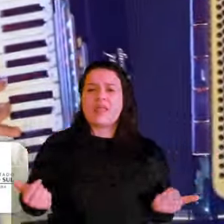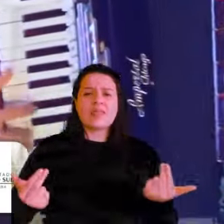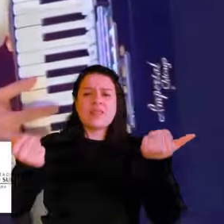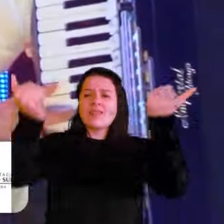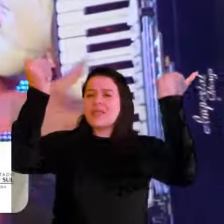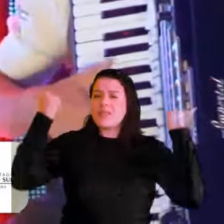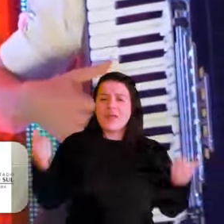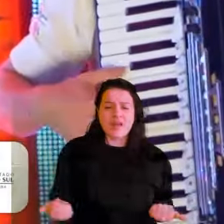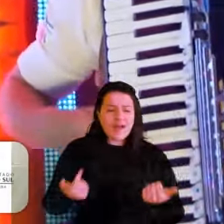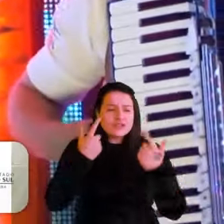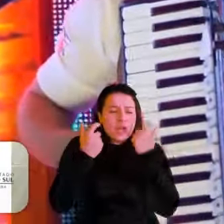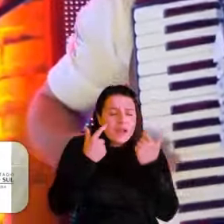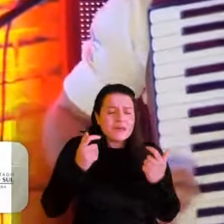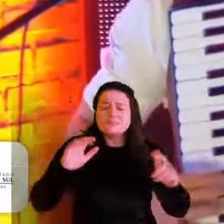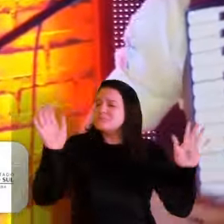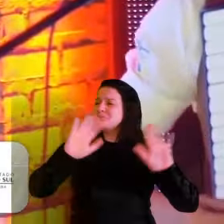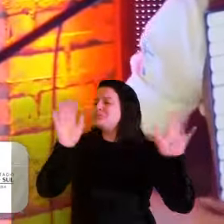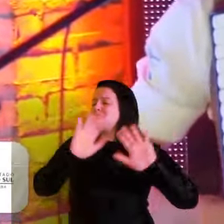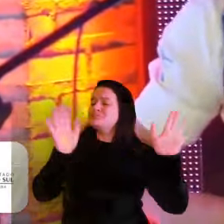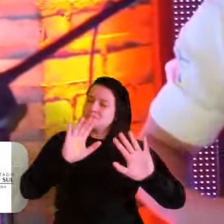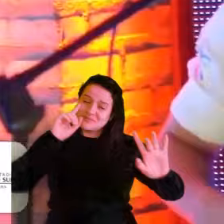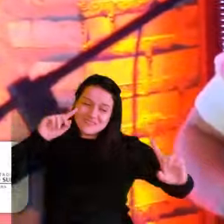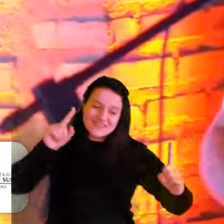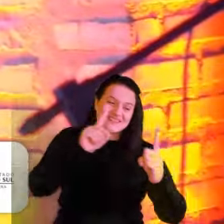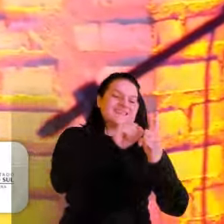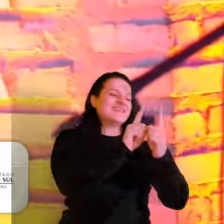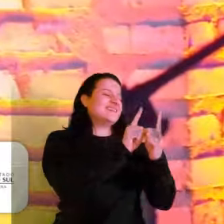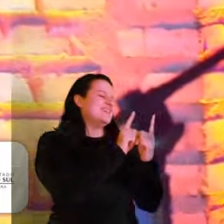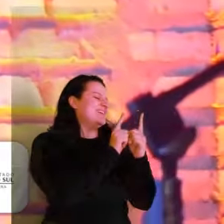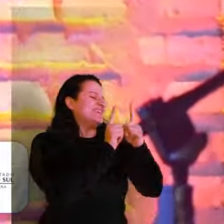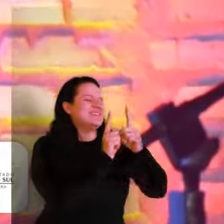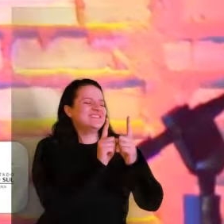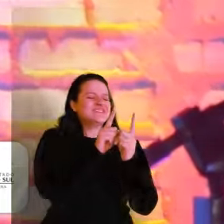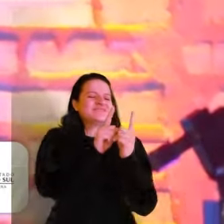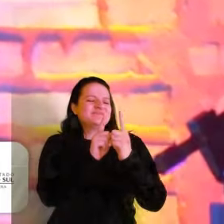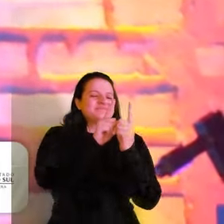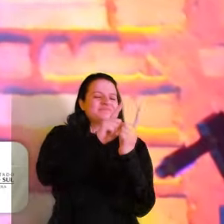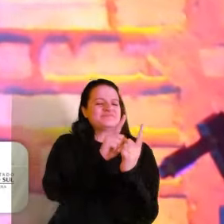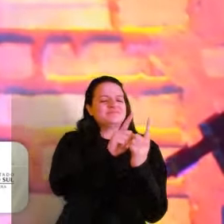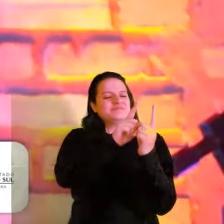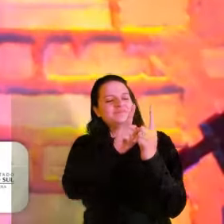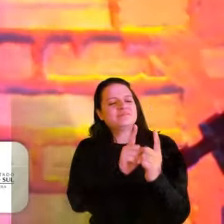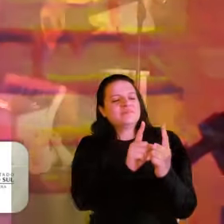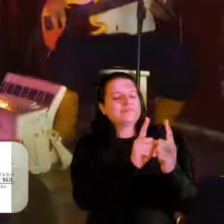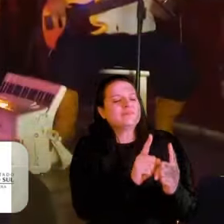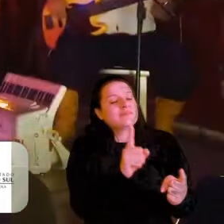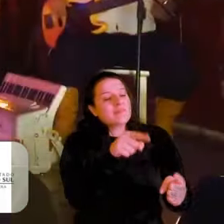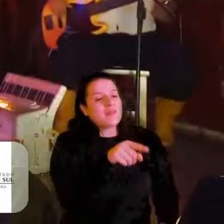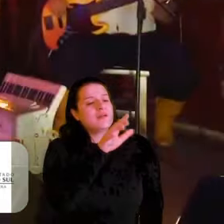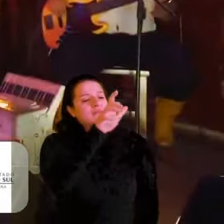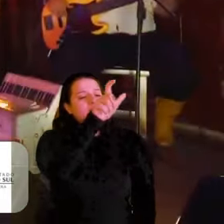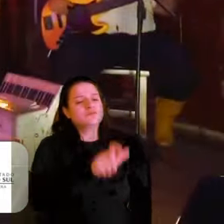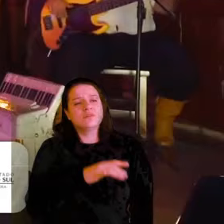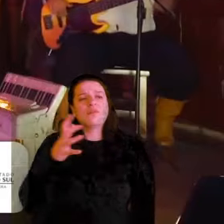mais sofrer. Já chega de chorar, tentando te esquecer. Sempre dou